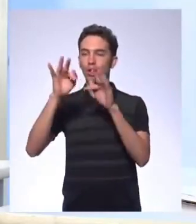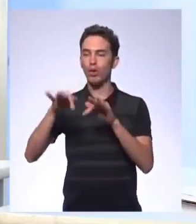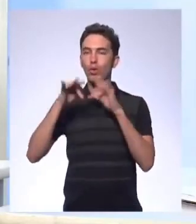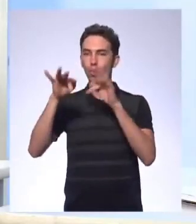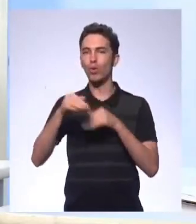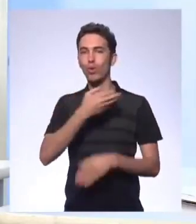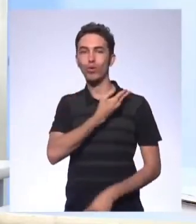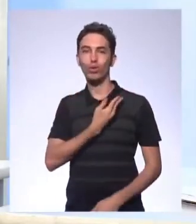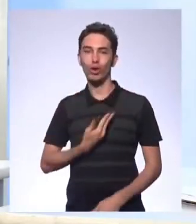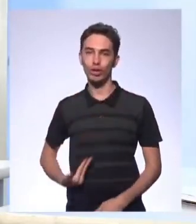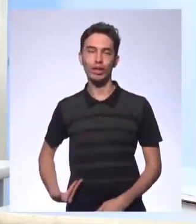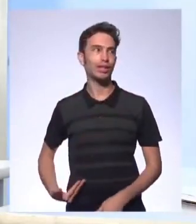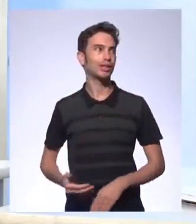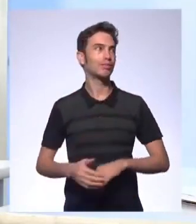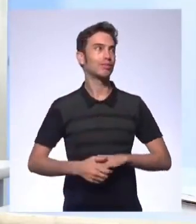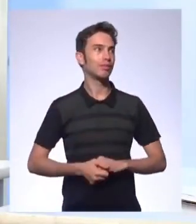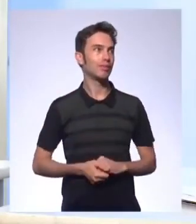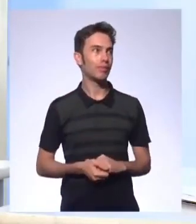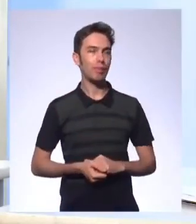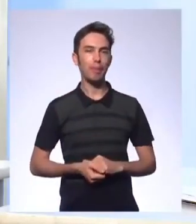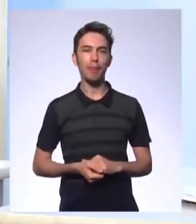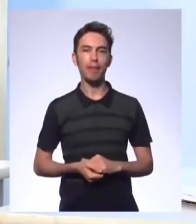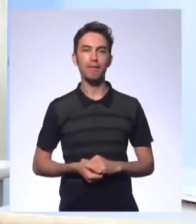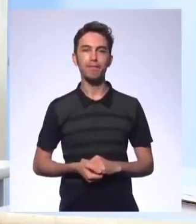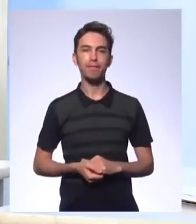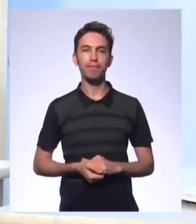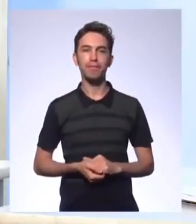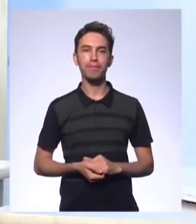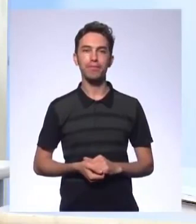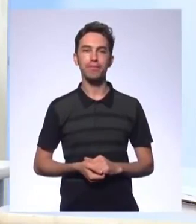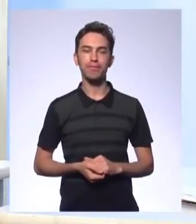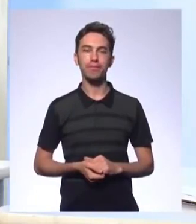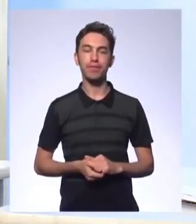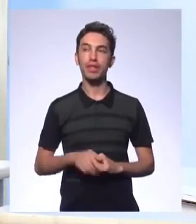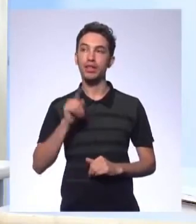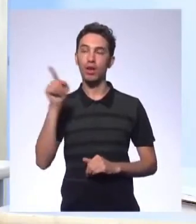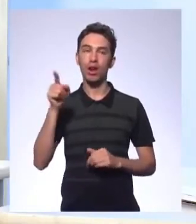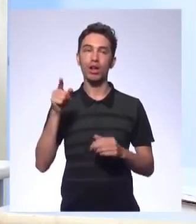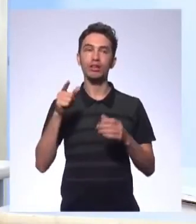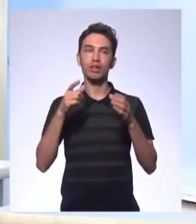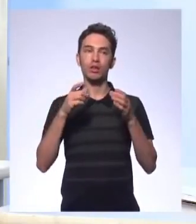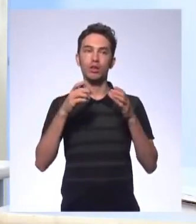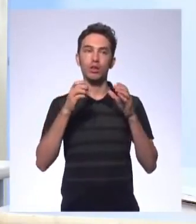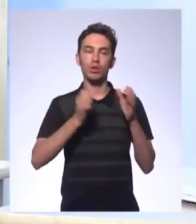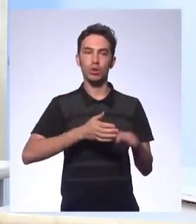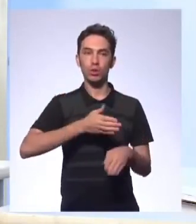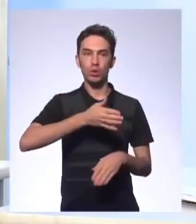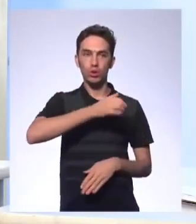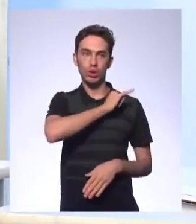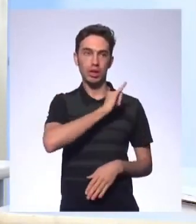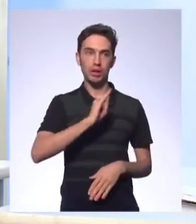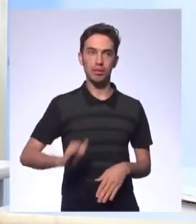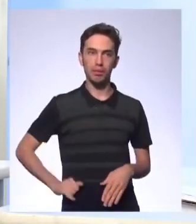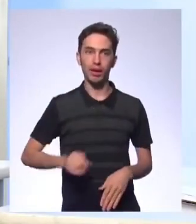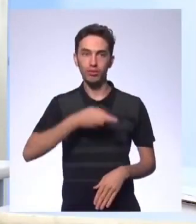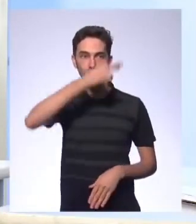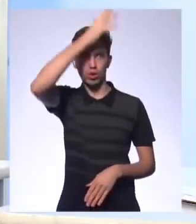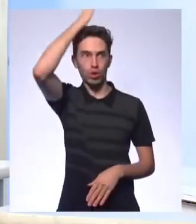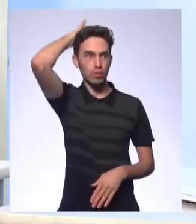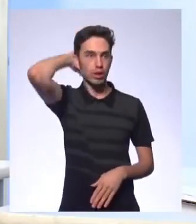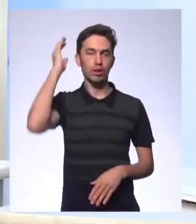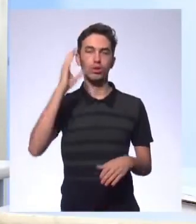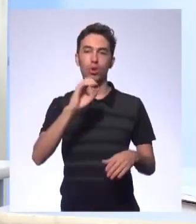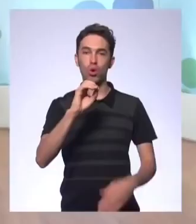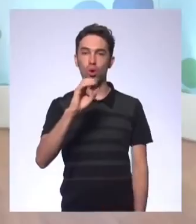que isso aqui vai funcionar? É assim, ó. Lá no Império Romano do Ocidente, vamos falar aqui, né? Vamos imaginar que aqui é o Império Romano